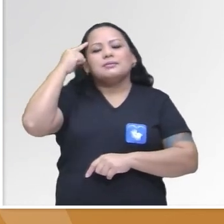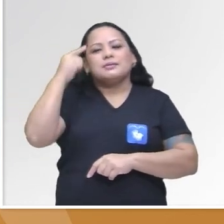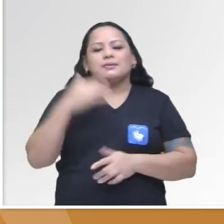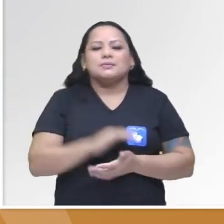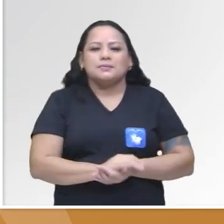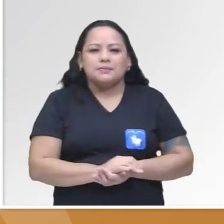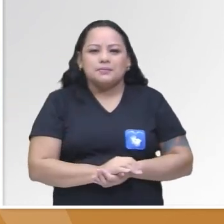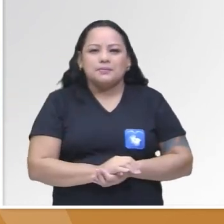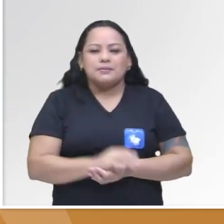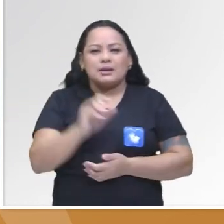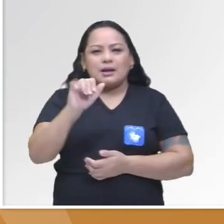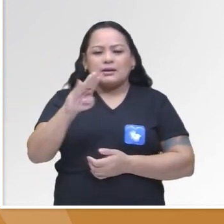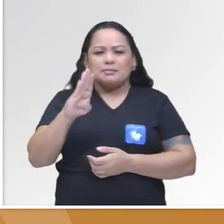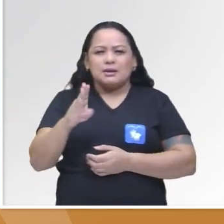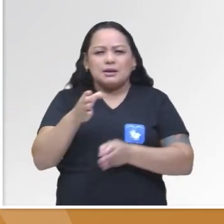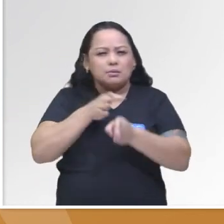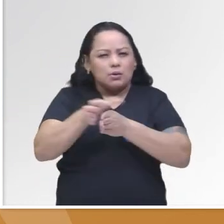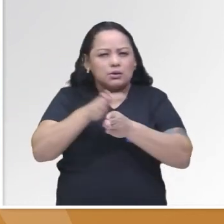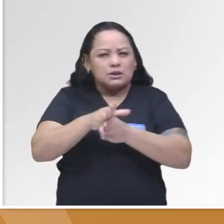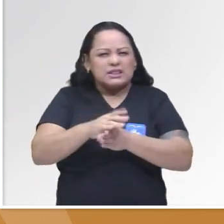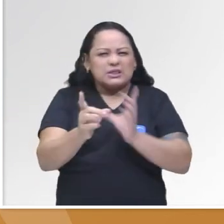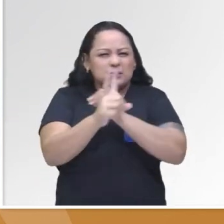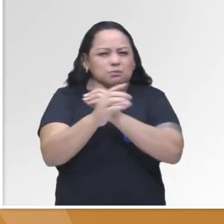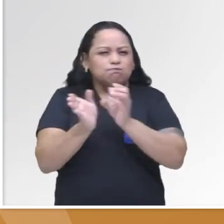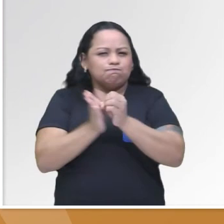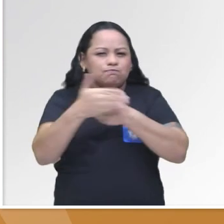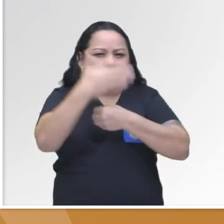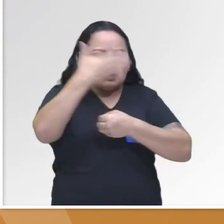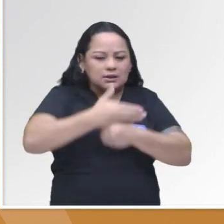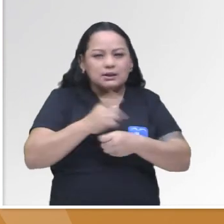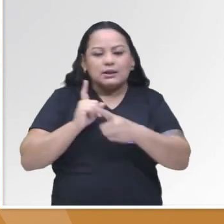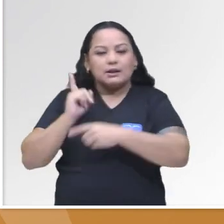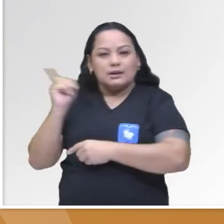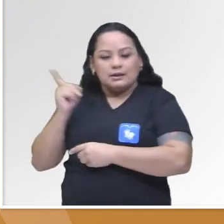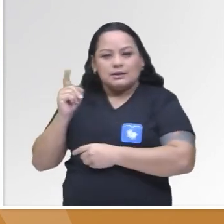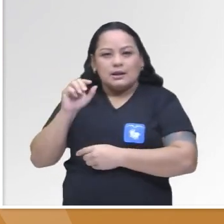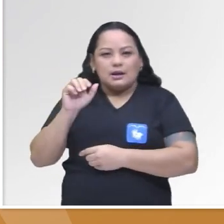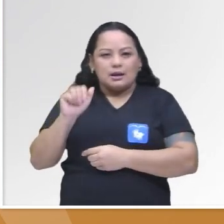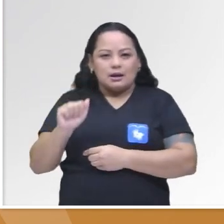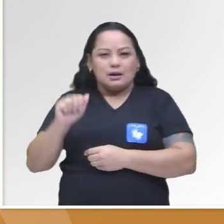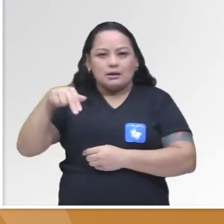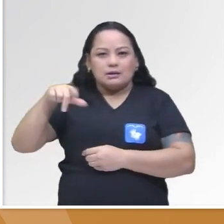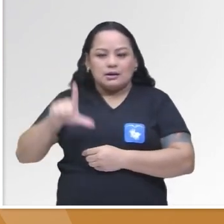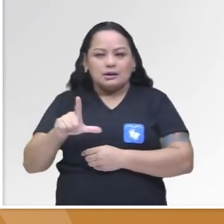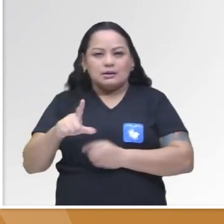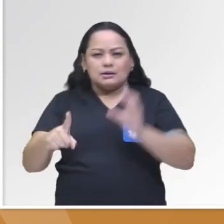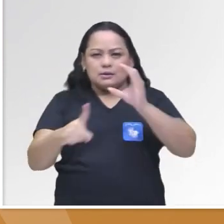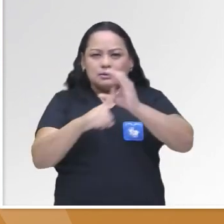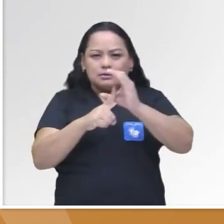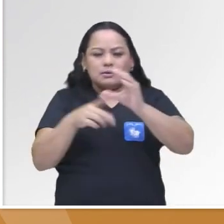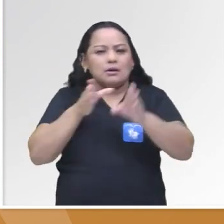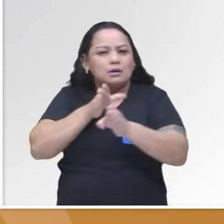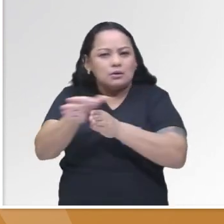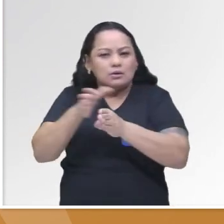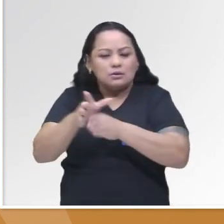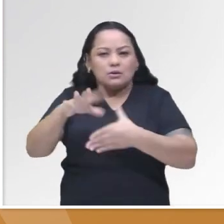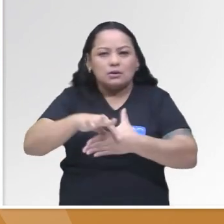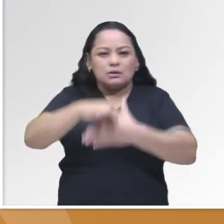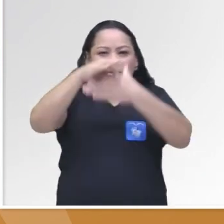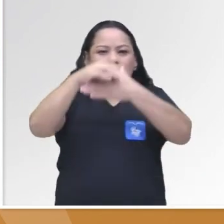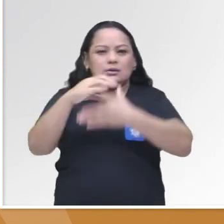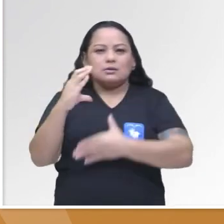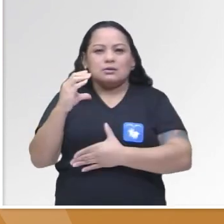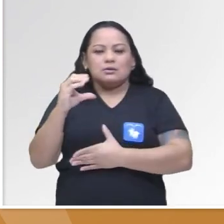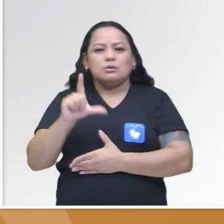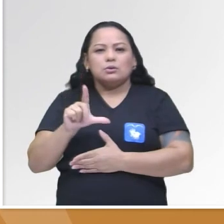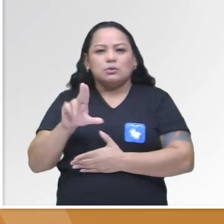Enquanto a AIB tinha uma orientação fascista, a ANL tinha uma orientação comunista. Então, liderada por Luiz Carlos